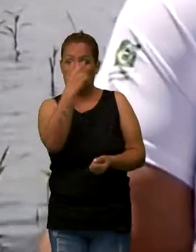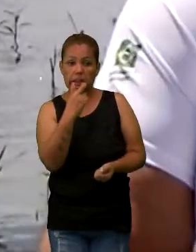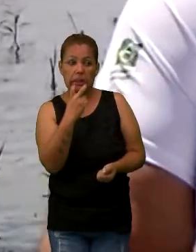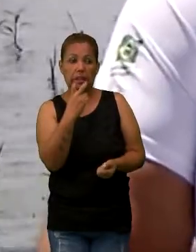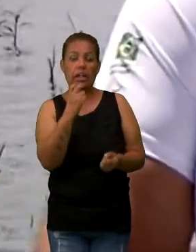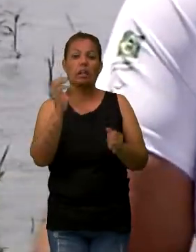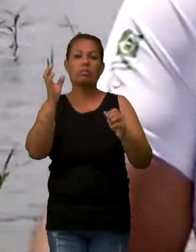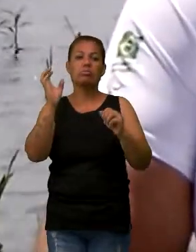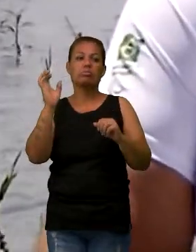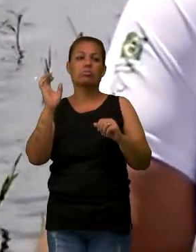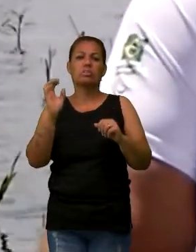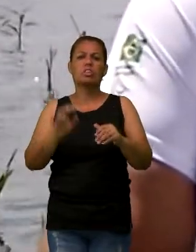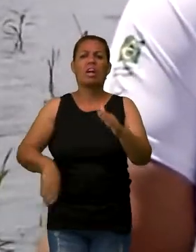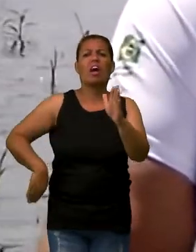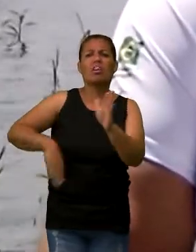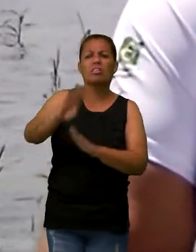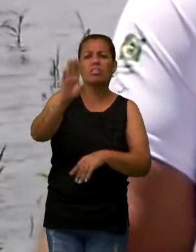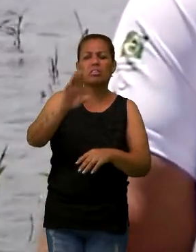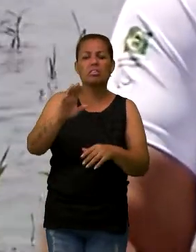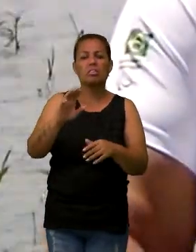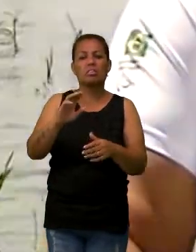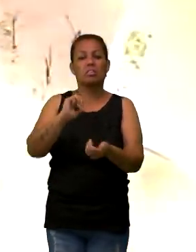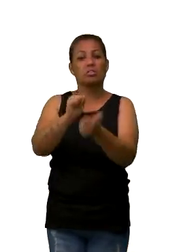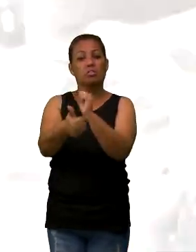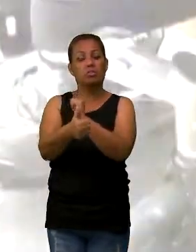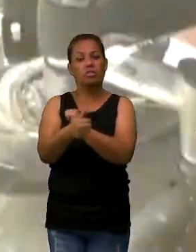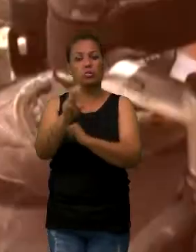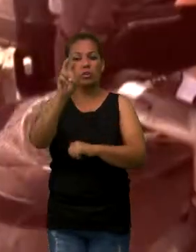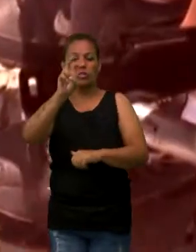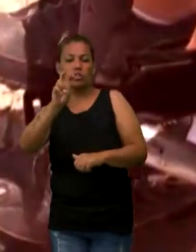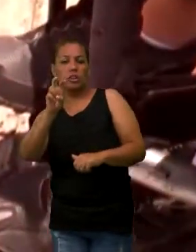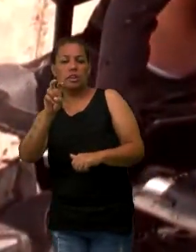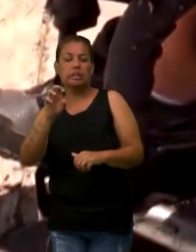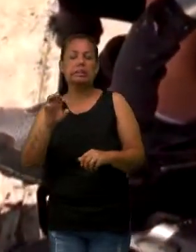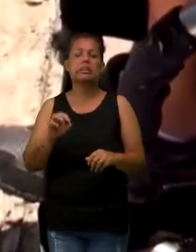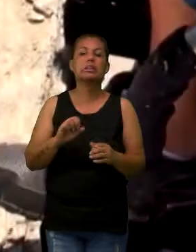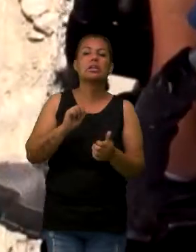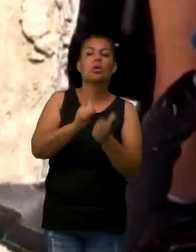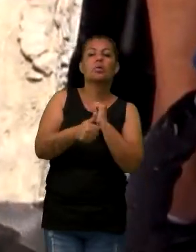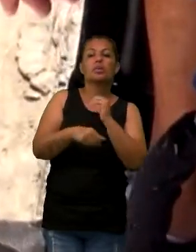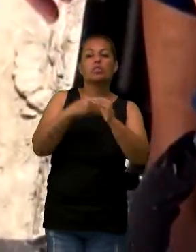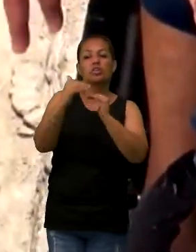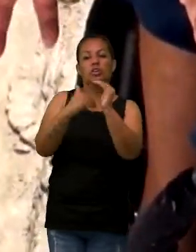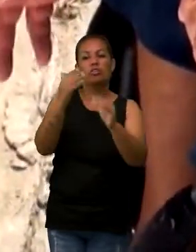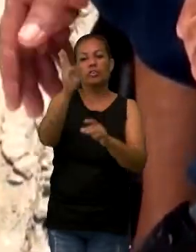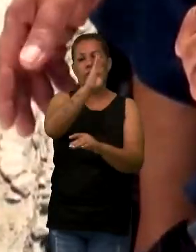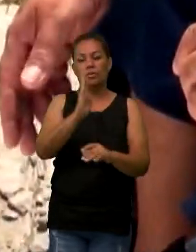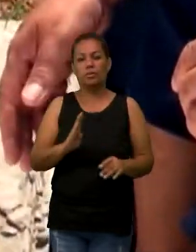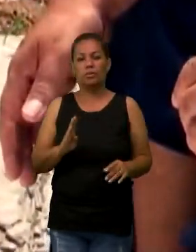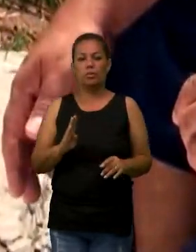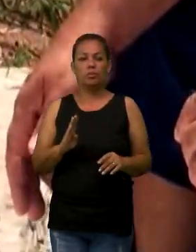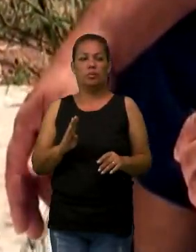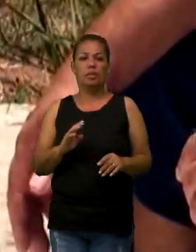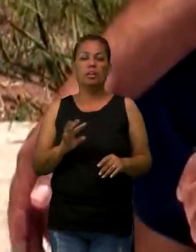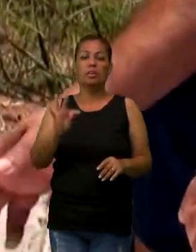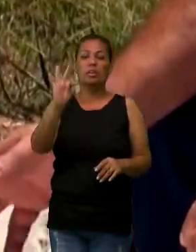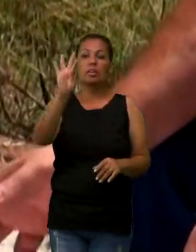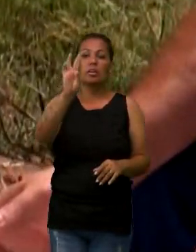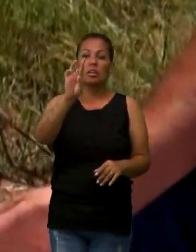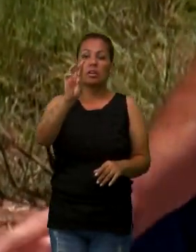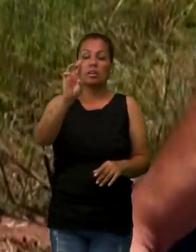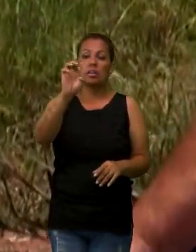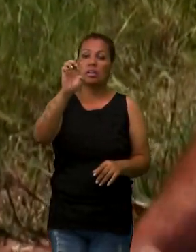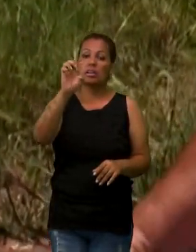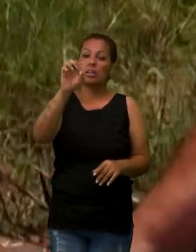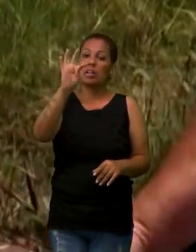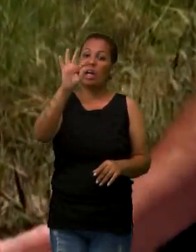joga futebol tem futebol de 5 é um esporte que foi envolvido aqui no brasil o brasil é tetracampeão como é